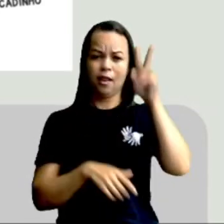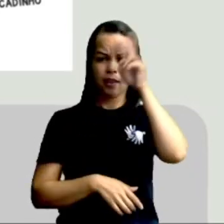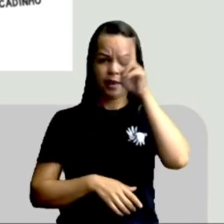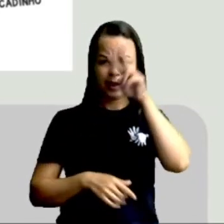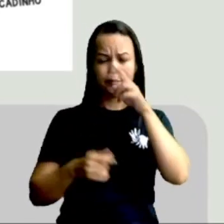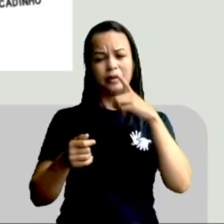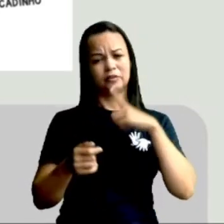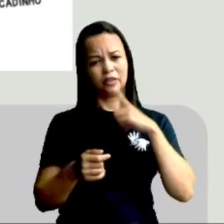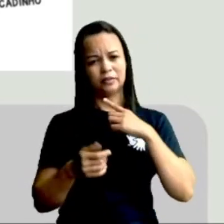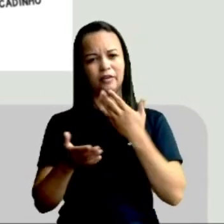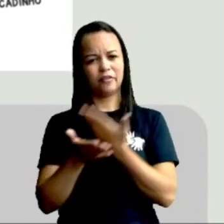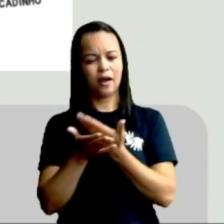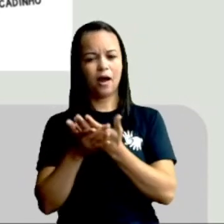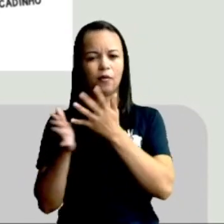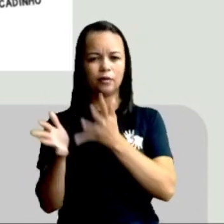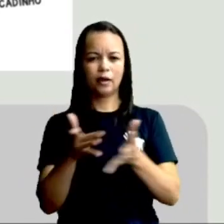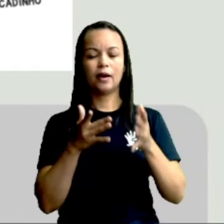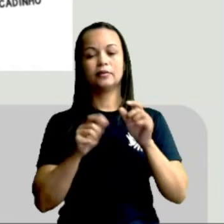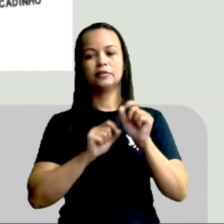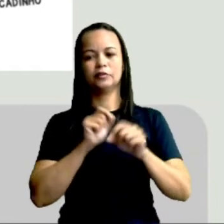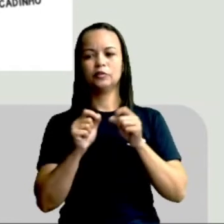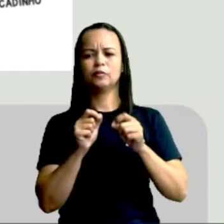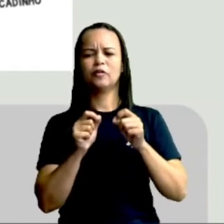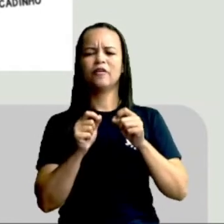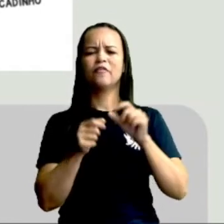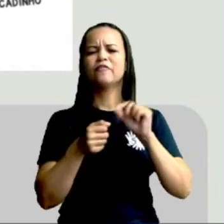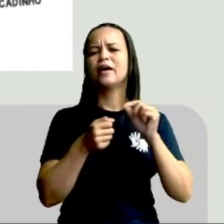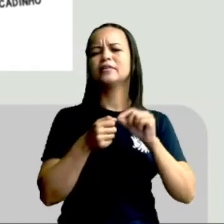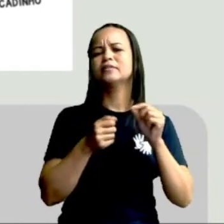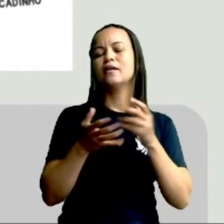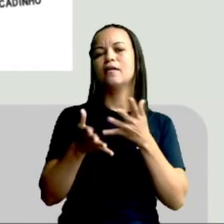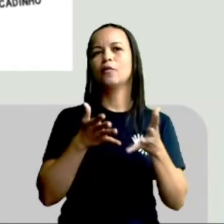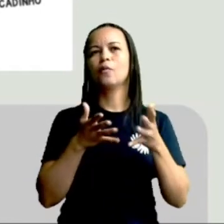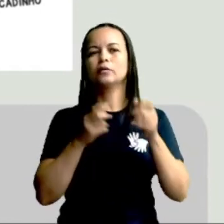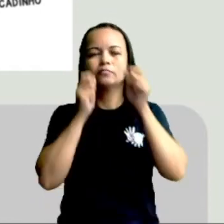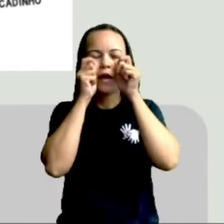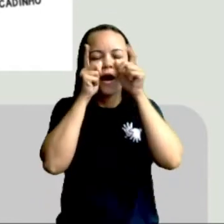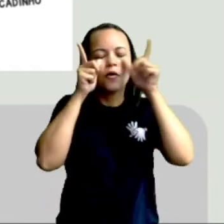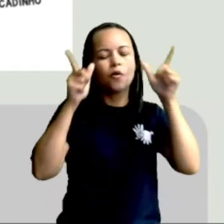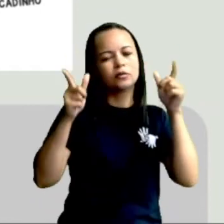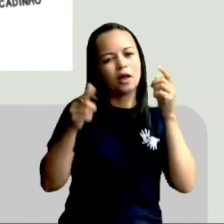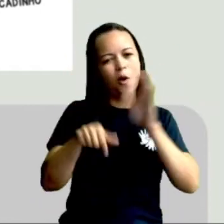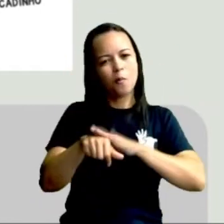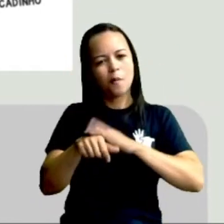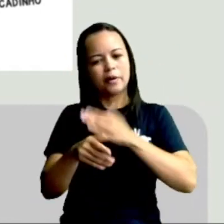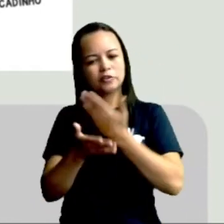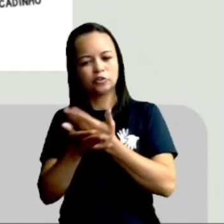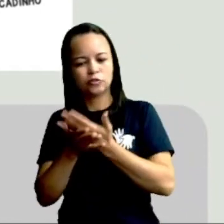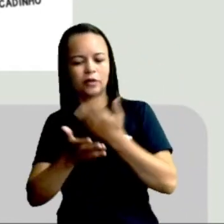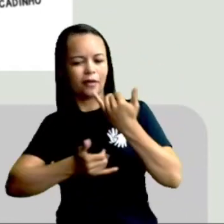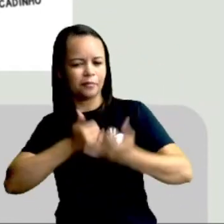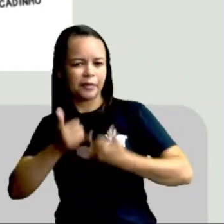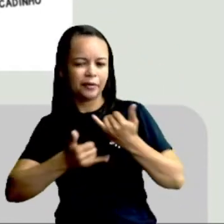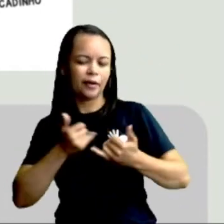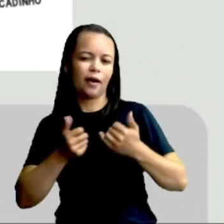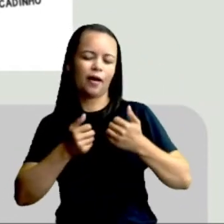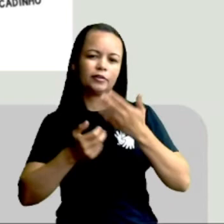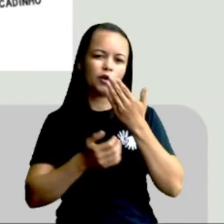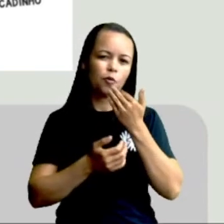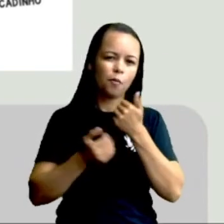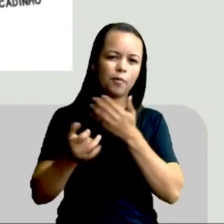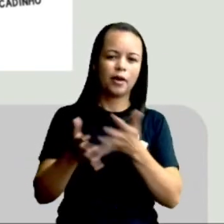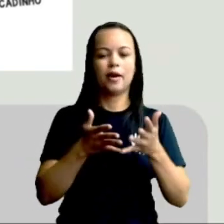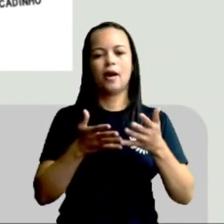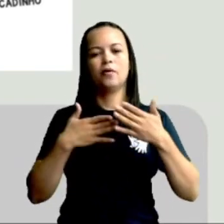da criança, o que é que tinha que fazer quando acordar, o que é que tinha a hora de estudar, que tem a hora de brincar, que tem a hora de comer, a